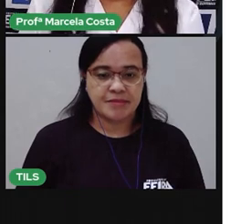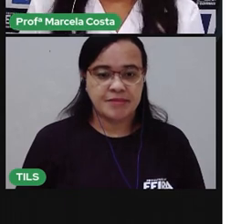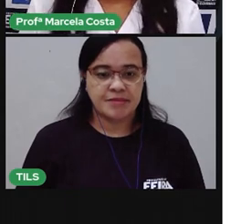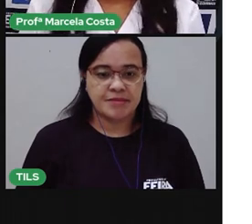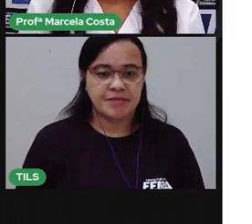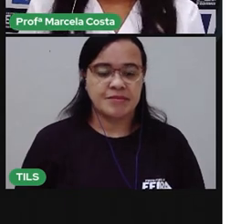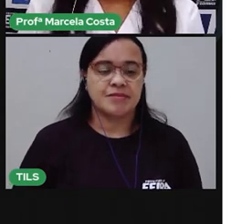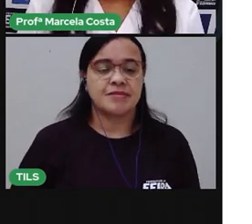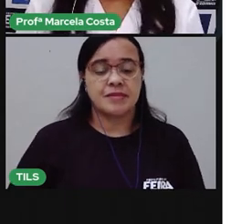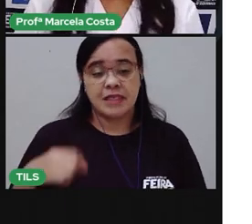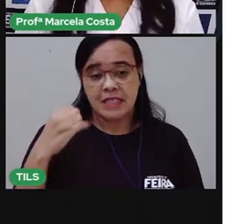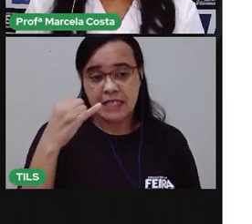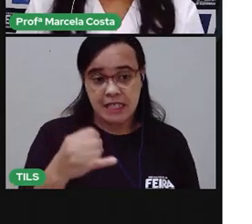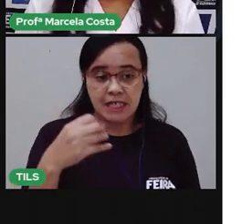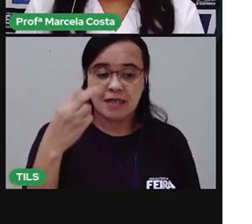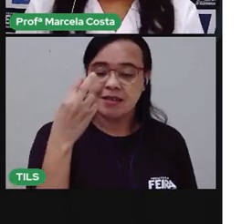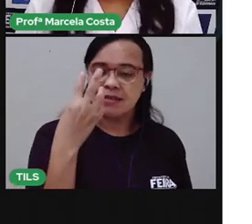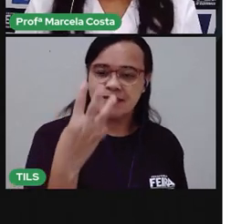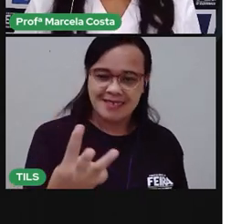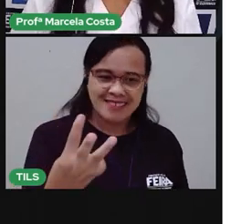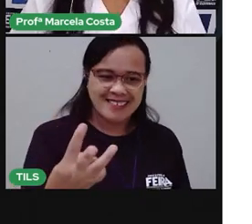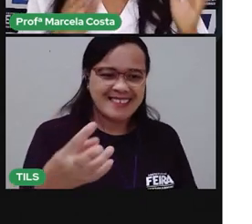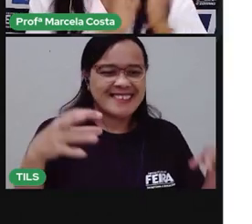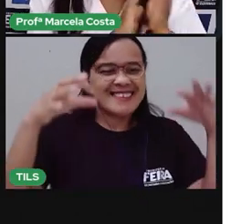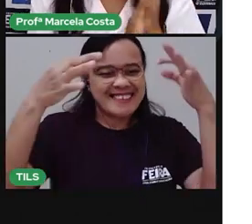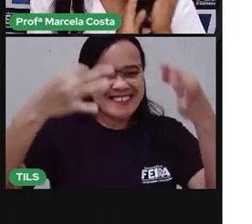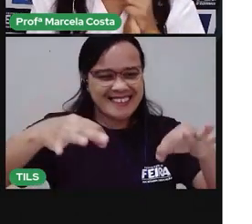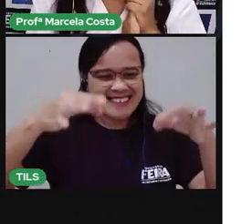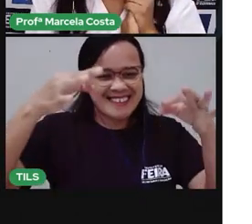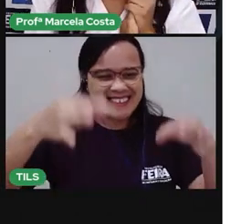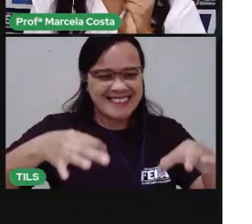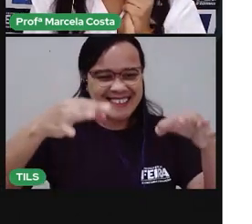quem disse três acertou